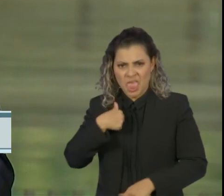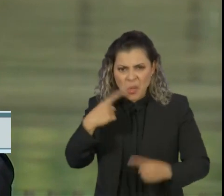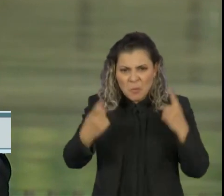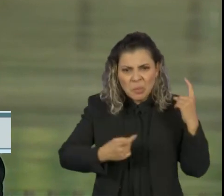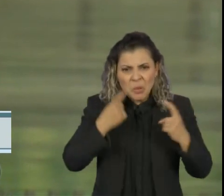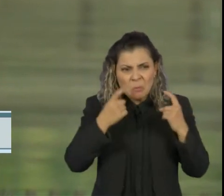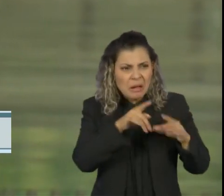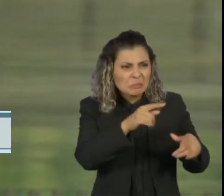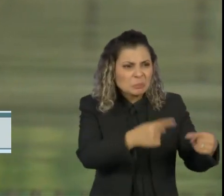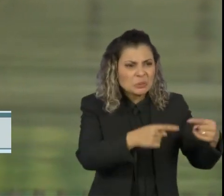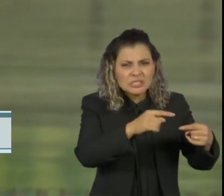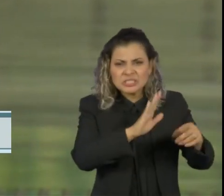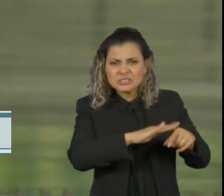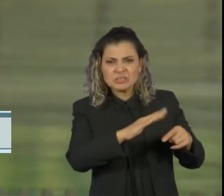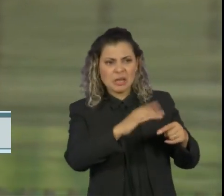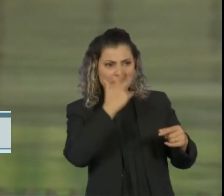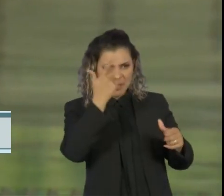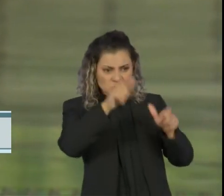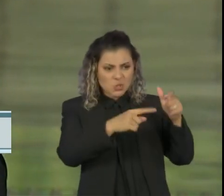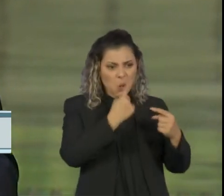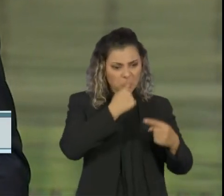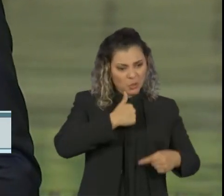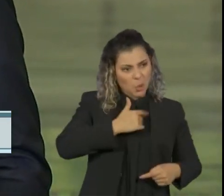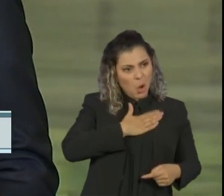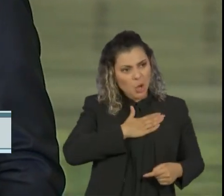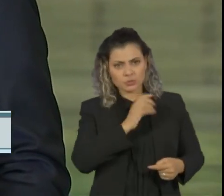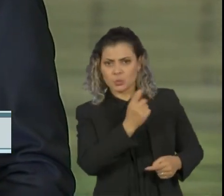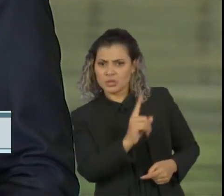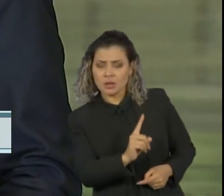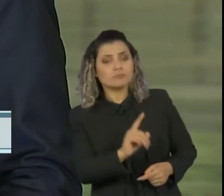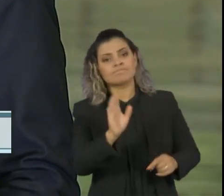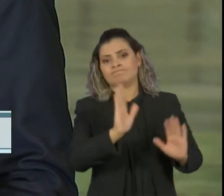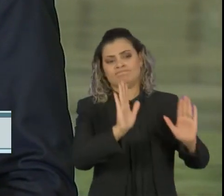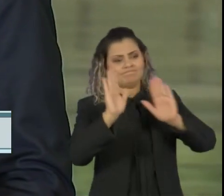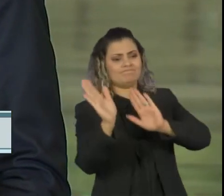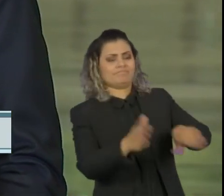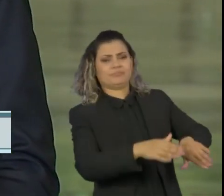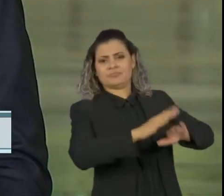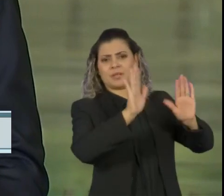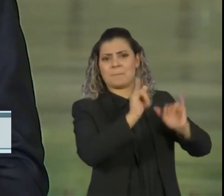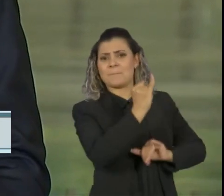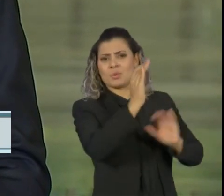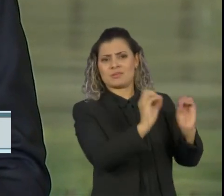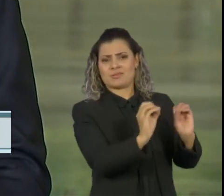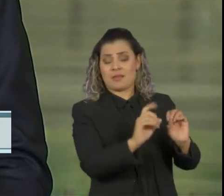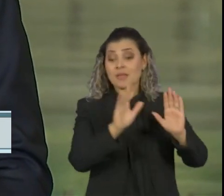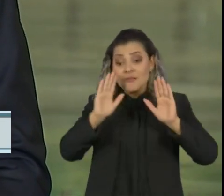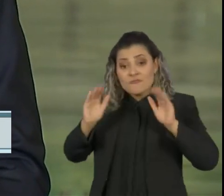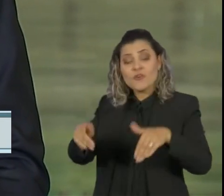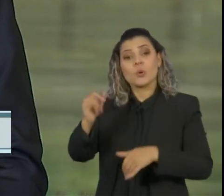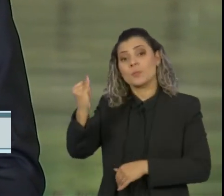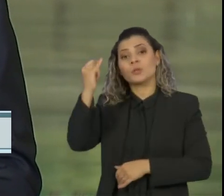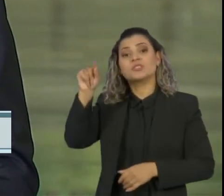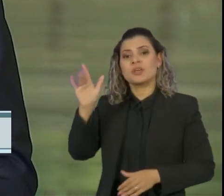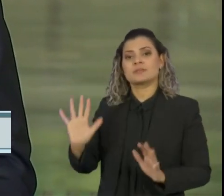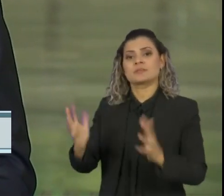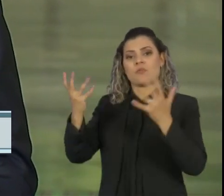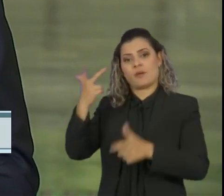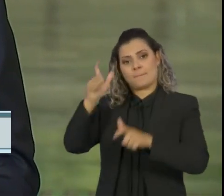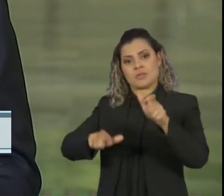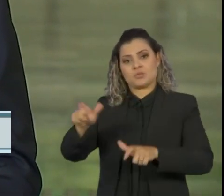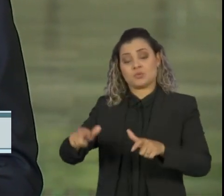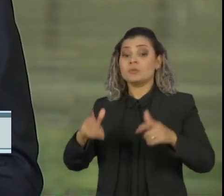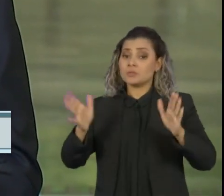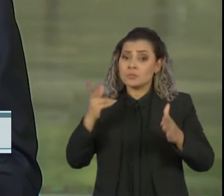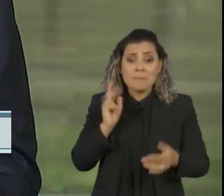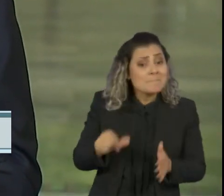preocupação de avaliação pessoal. A avaliação é salvar vidas. Desde o início, desde o primeiro encontro com a imprensa aqui no Palácio